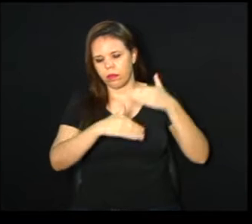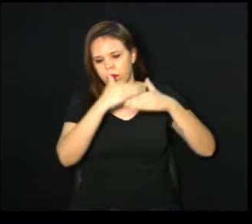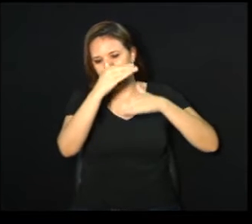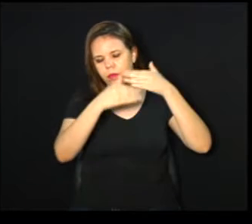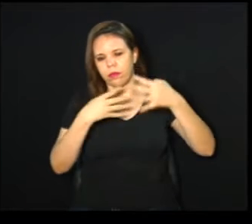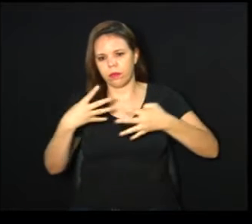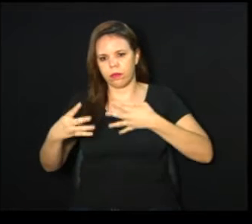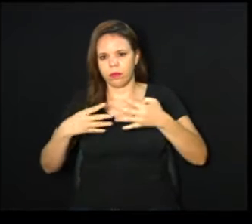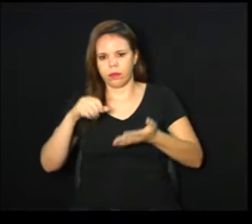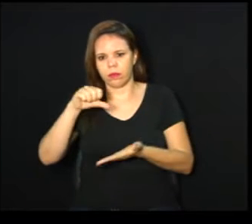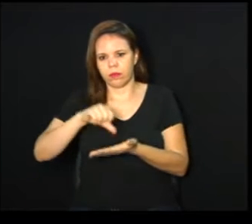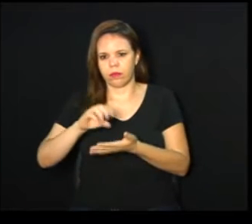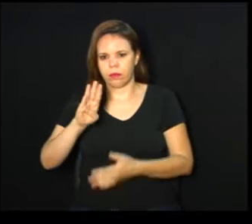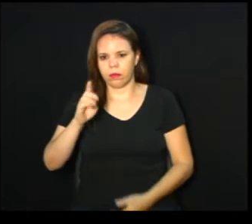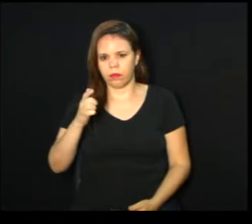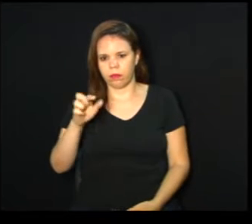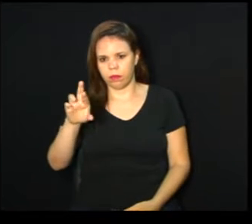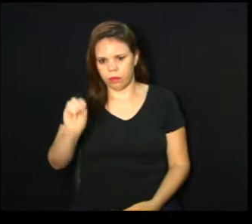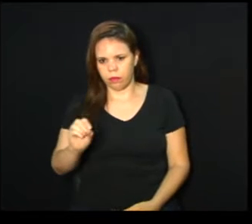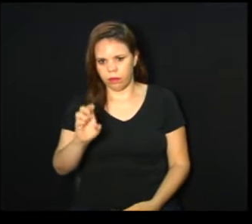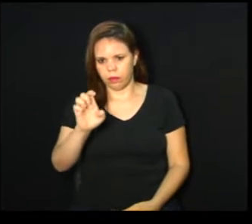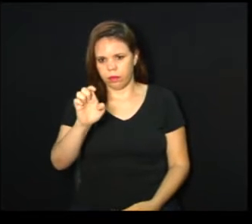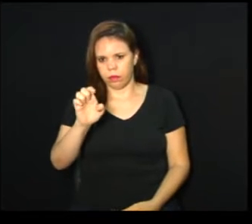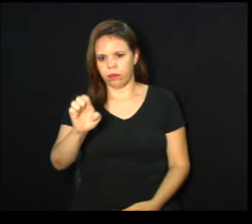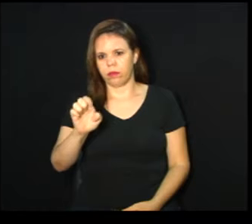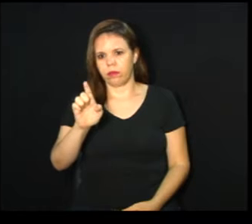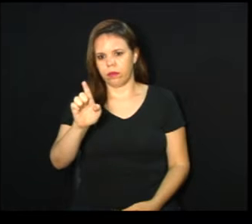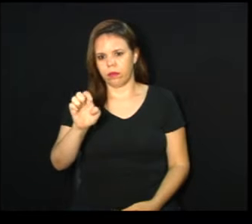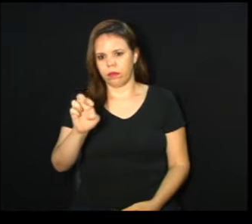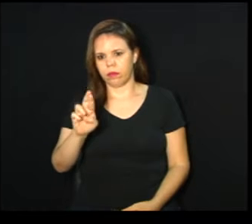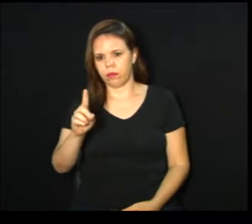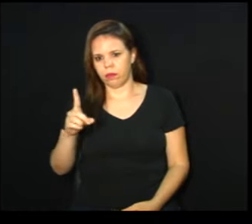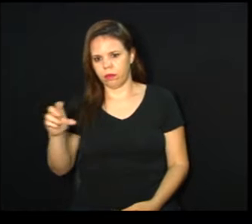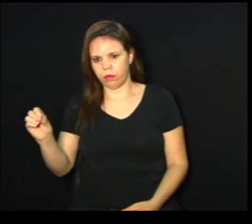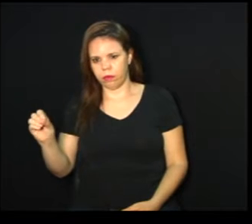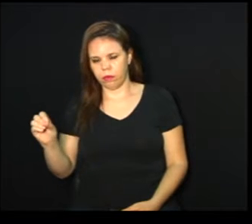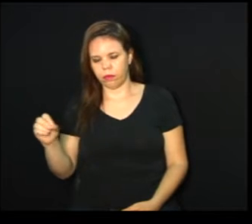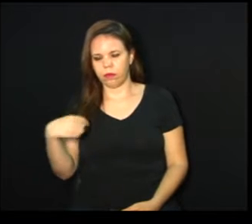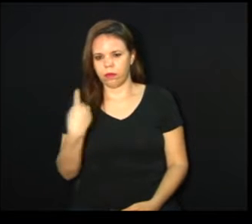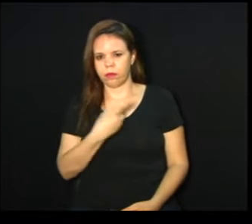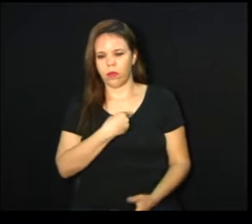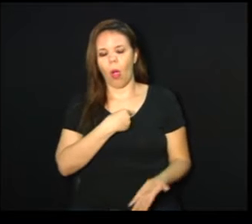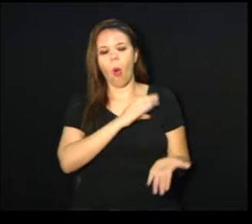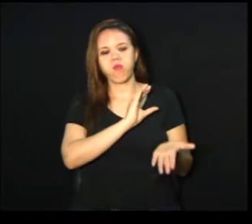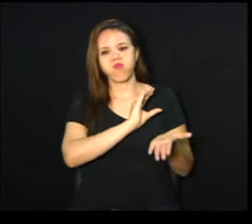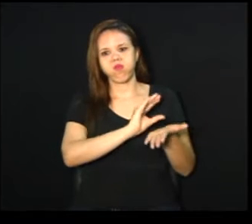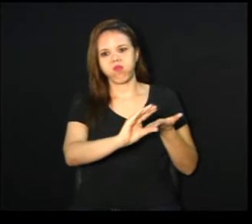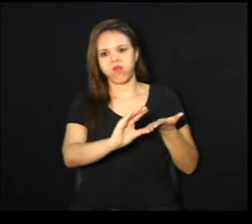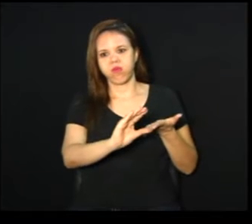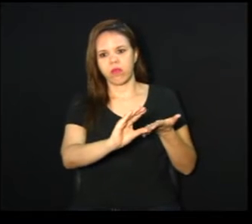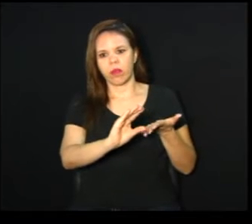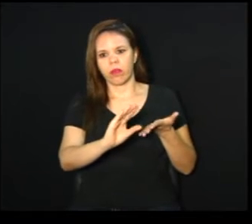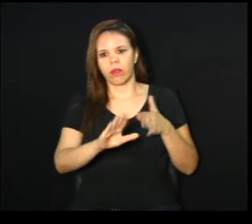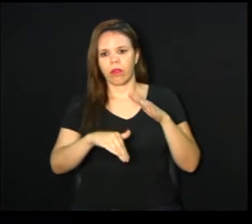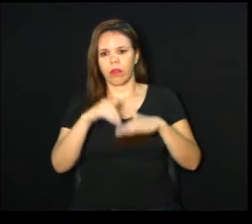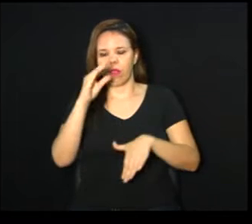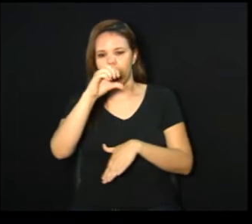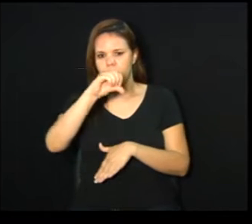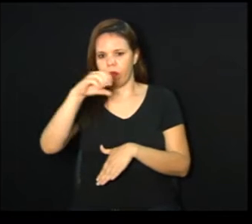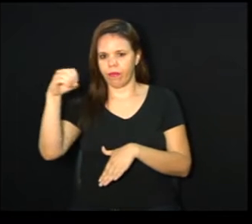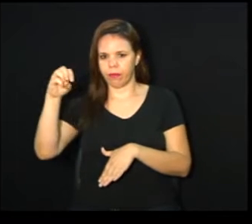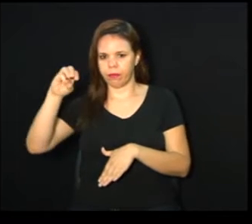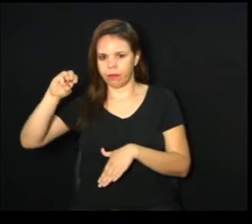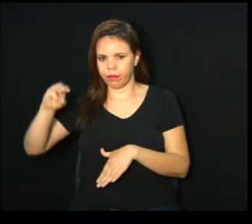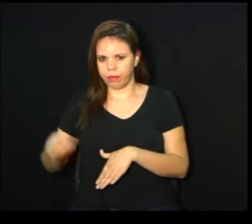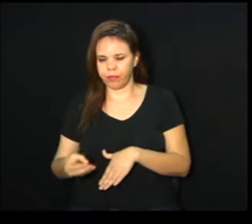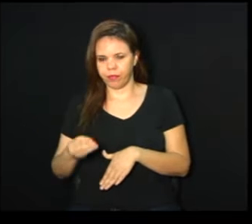Barão Geraldo. Em termos de investimento, a gente frisou até que esse investimento ultrapassa 90 milhões de reais ao